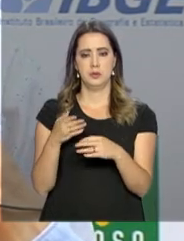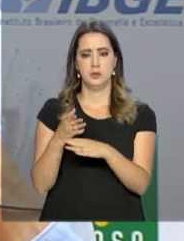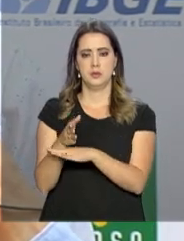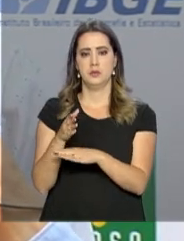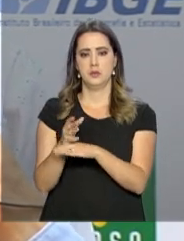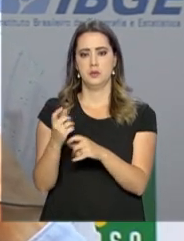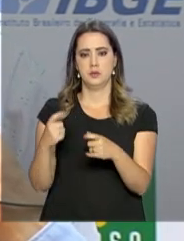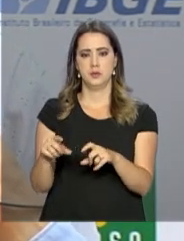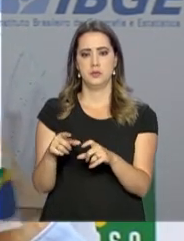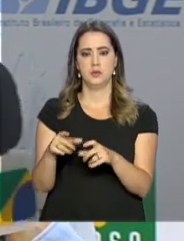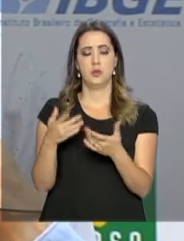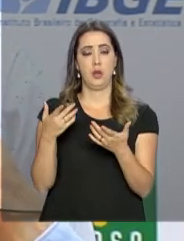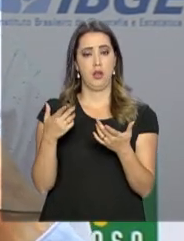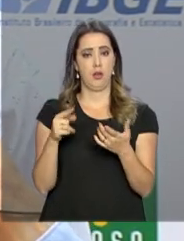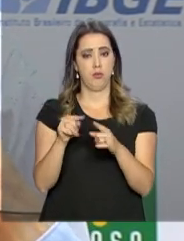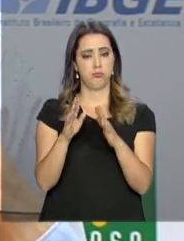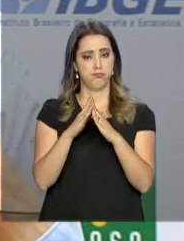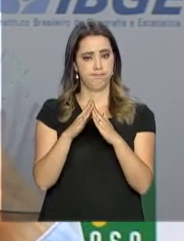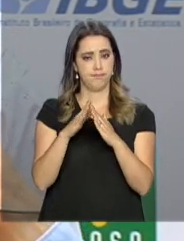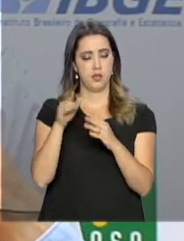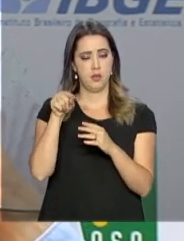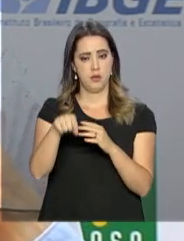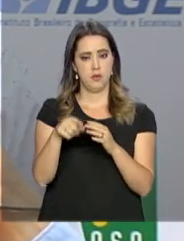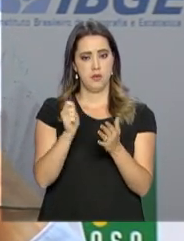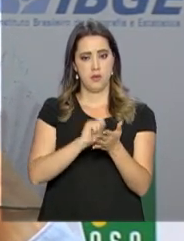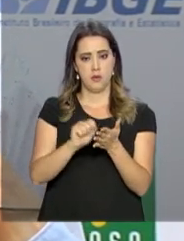da fazenda ele vai ser o estado onde o questionário foi enviado